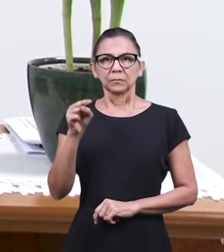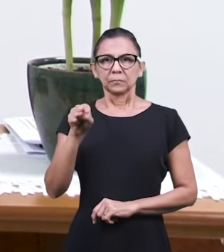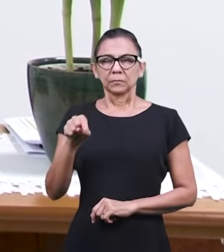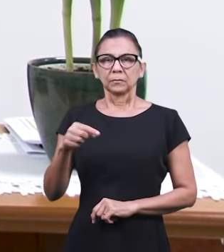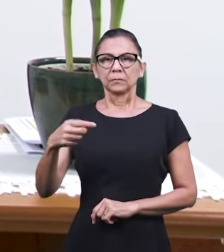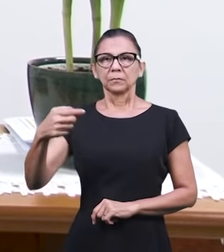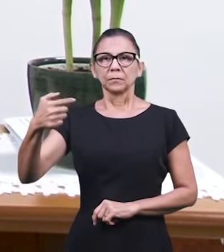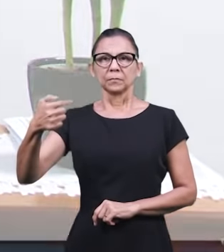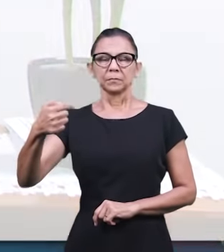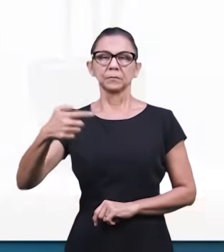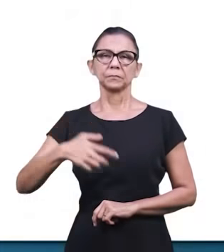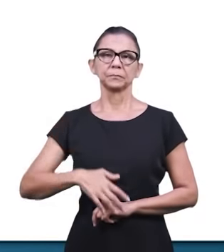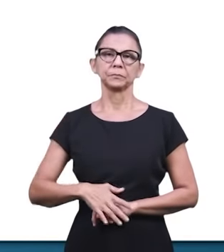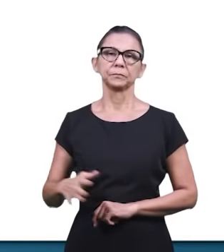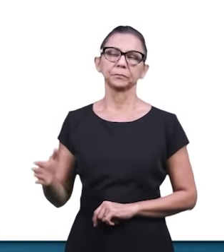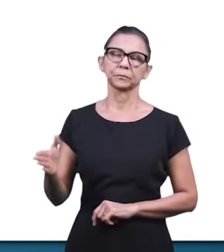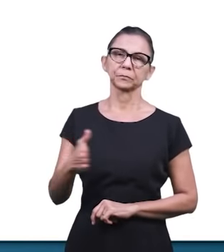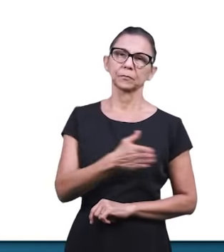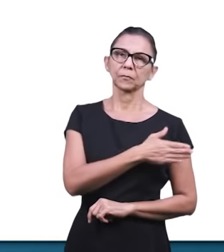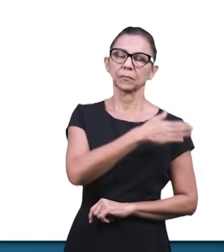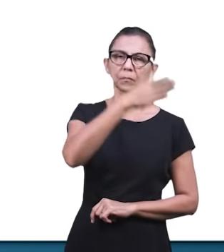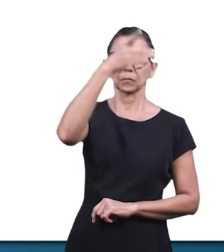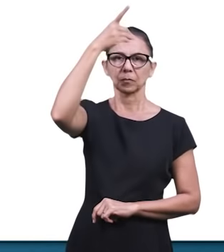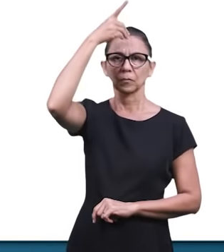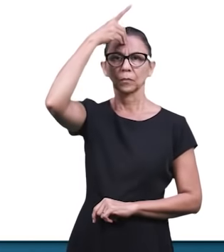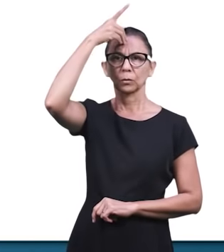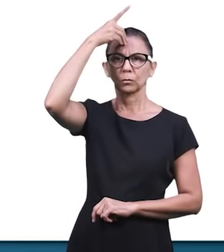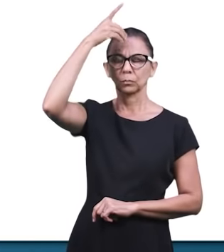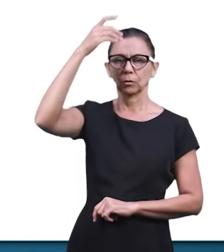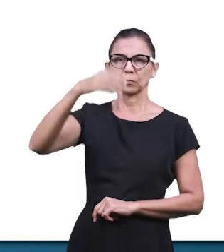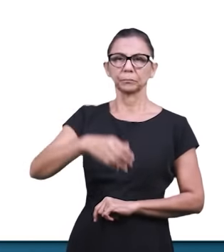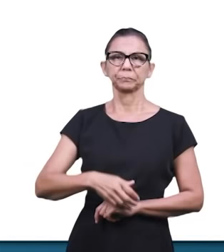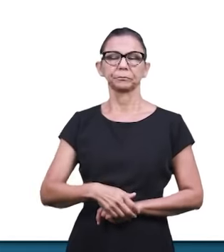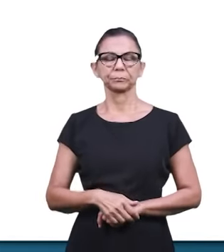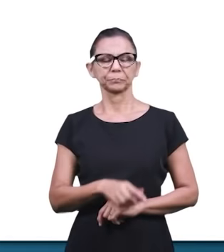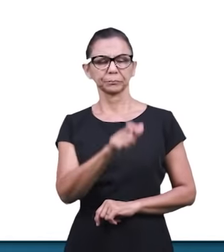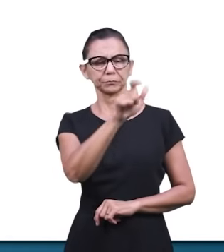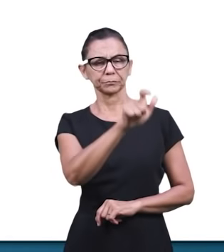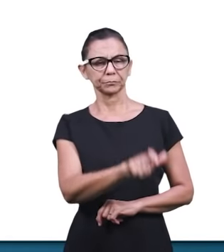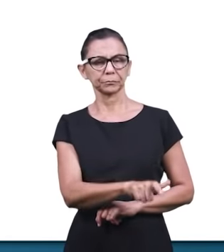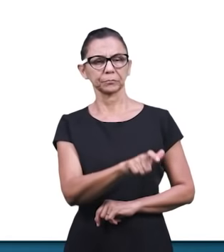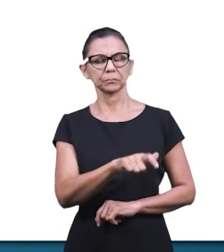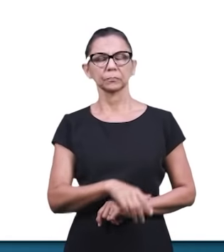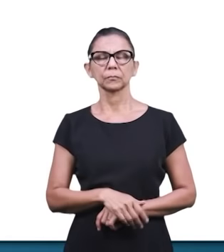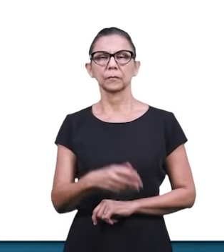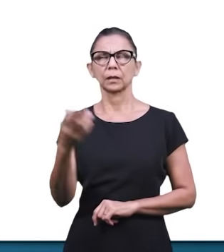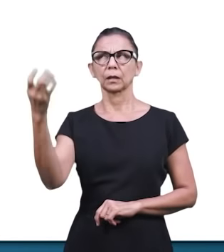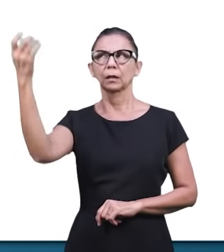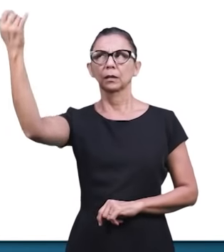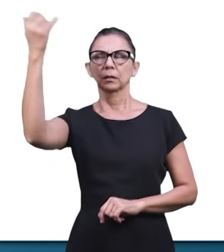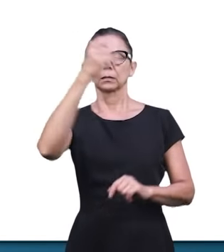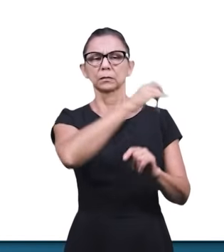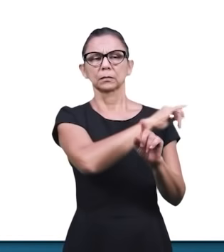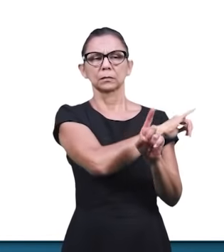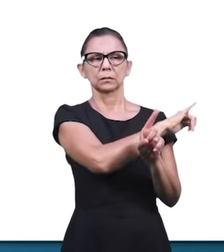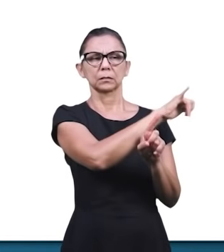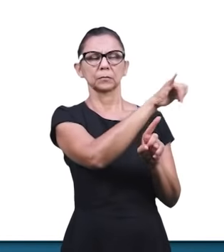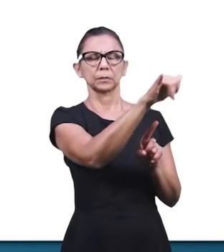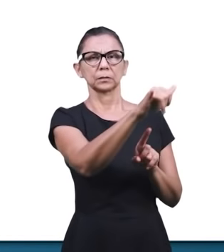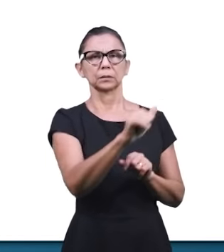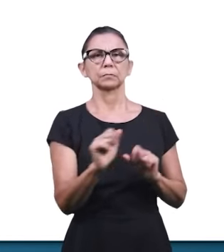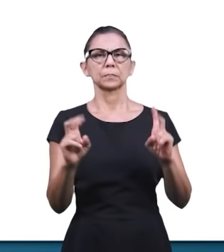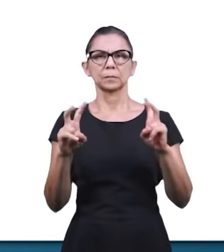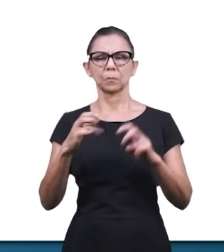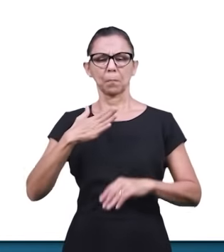número dela. Quando o dom espiritual está sendo interpretado pelo irmão, a palavra ou a